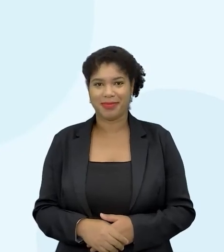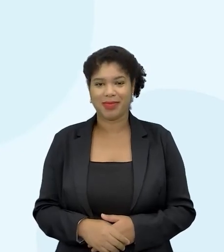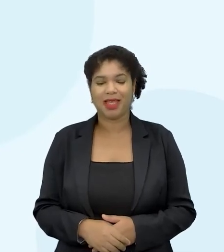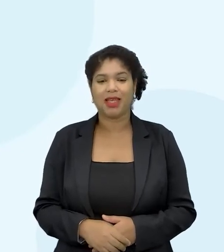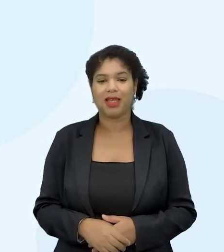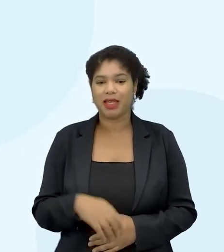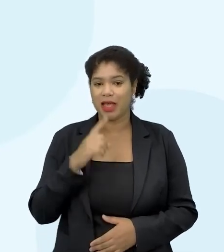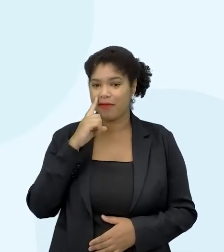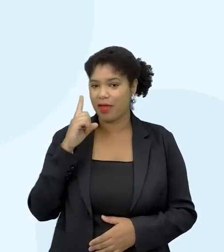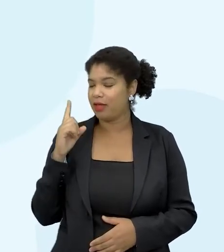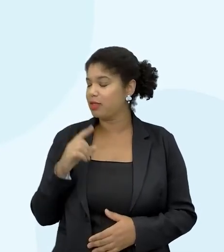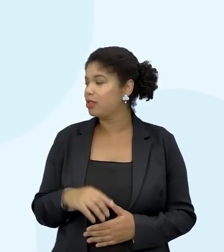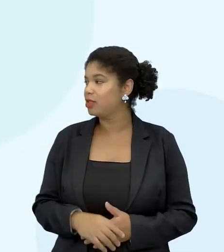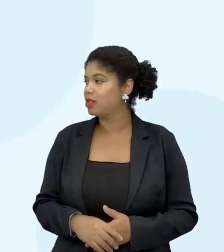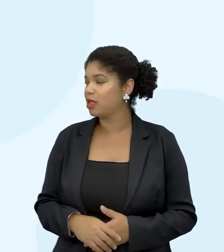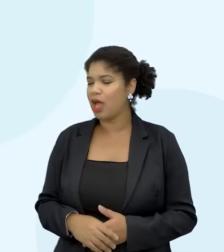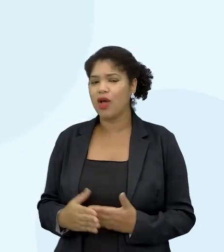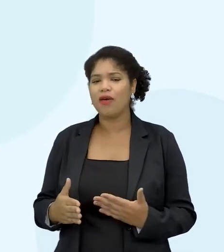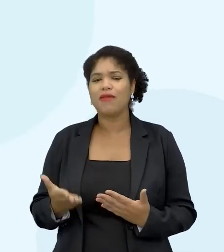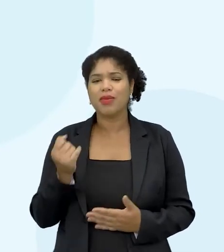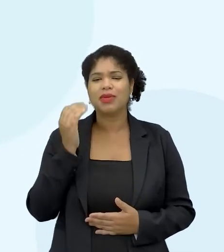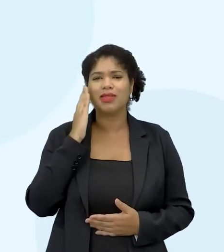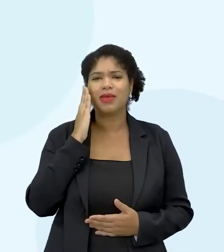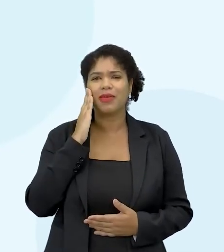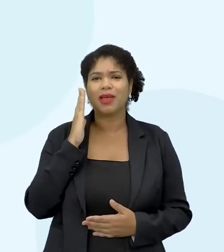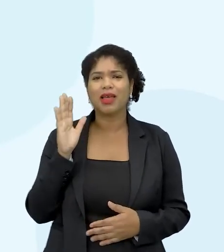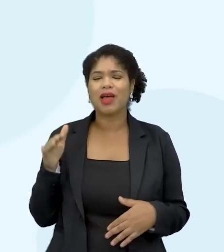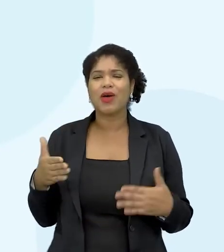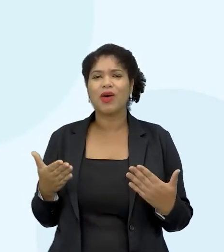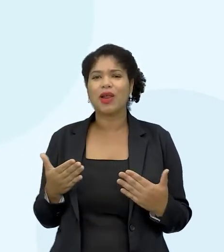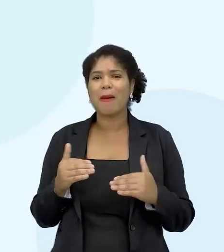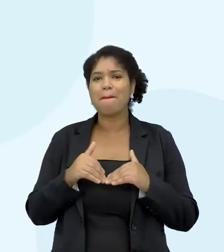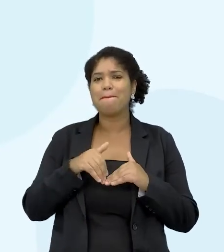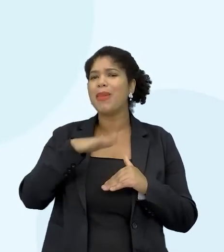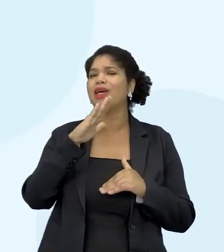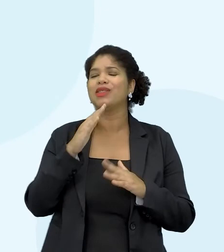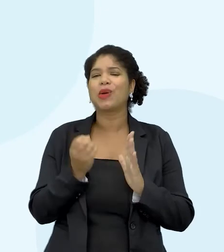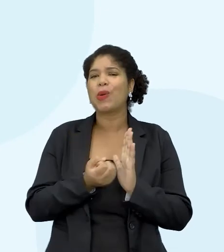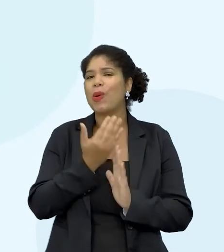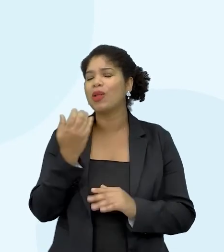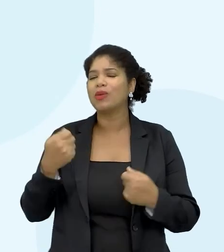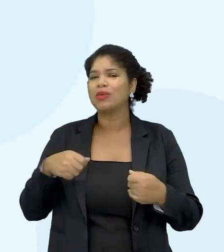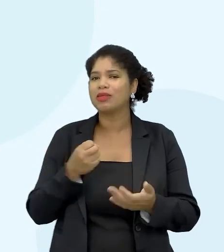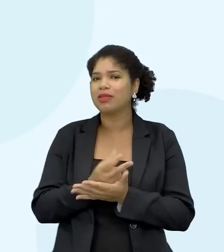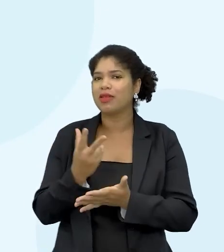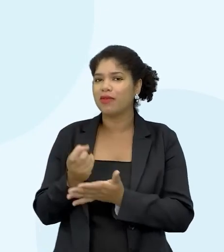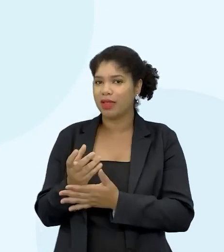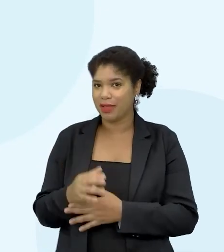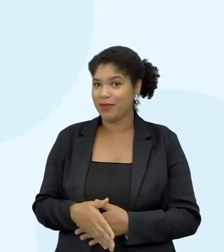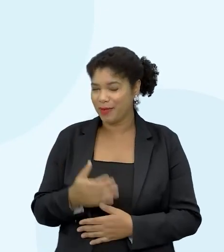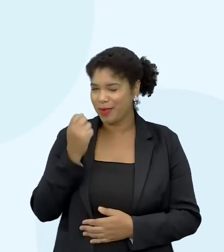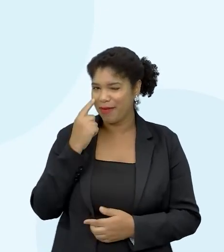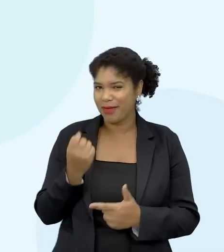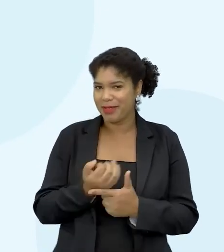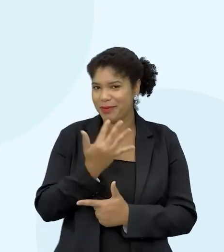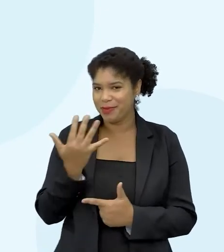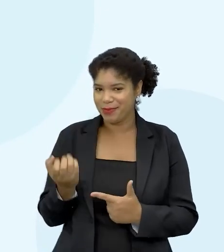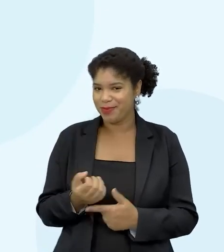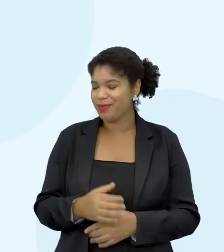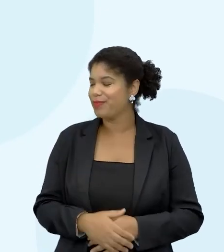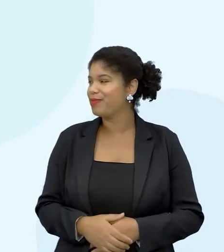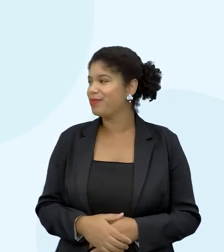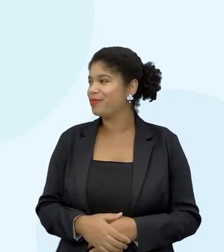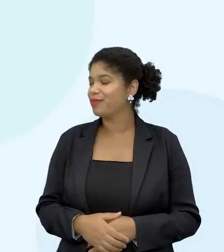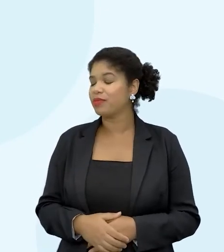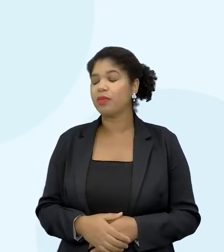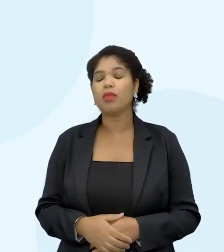a intersecção. Vamos achar quem é este número. Como que a gente representa algebricamente, ó? A gente vai falar que a função de venda,